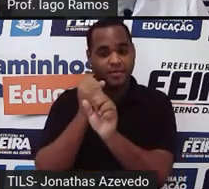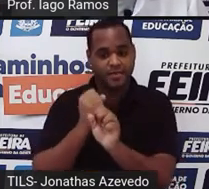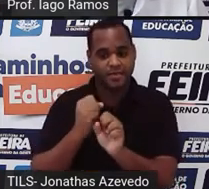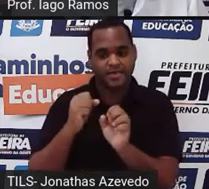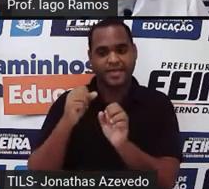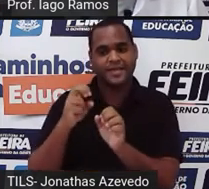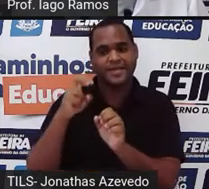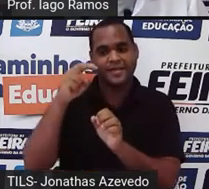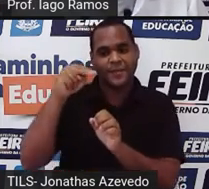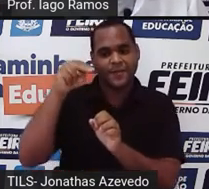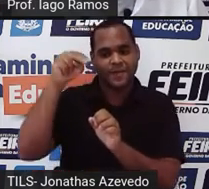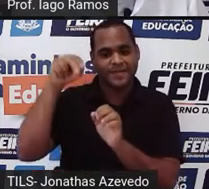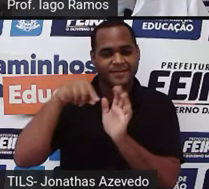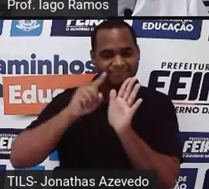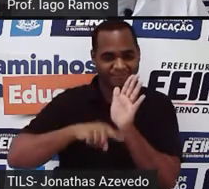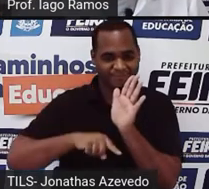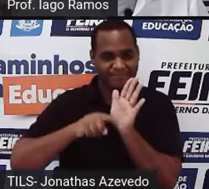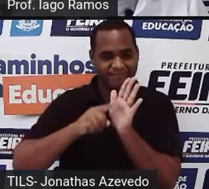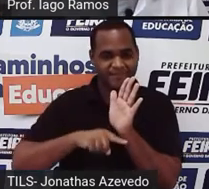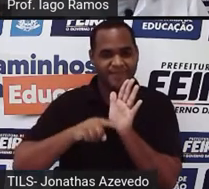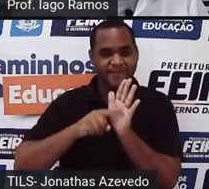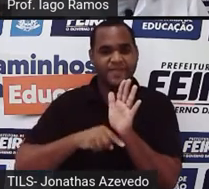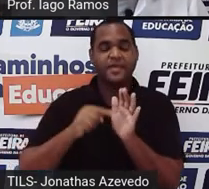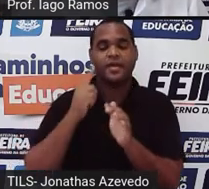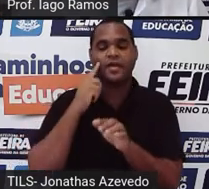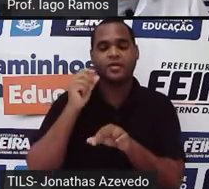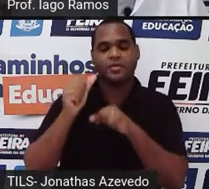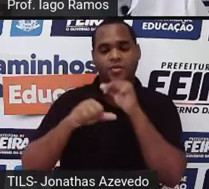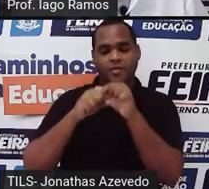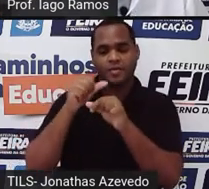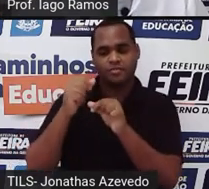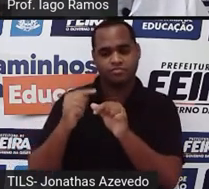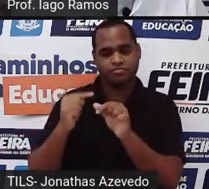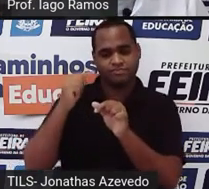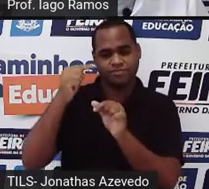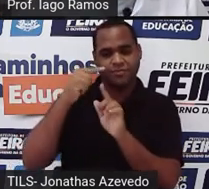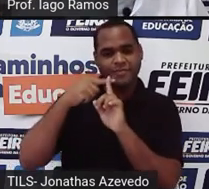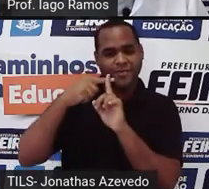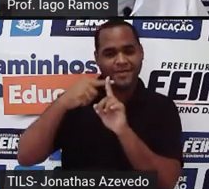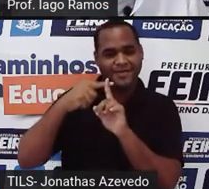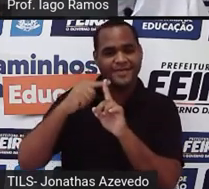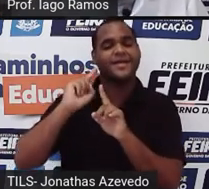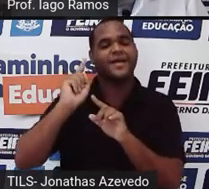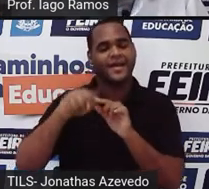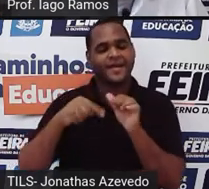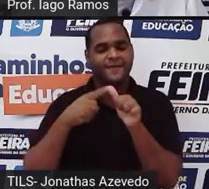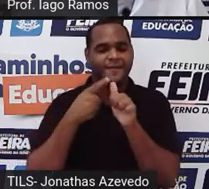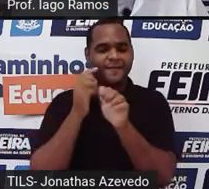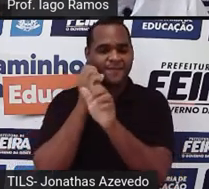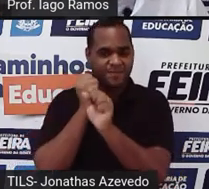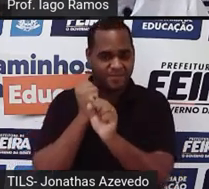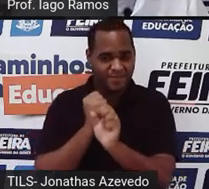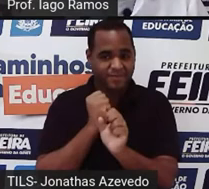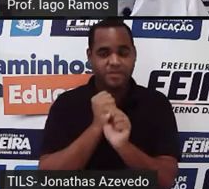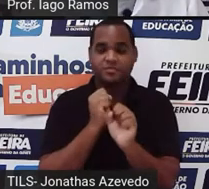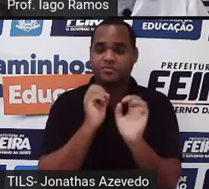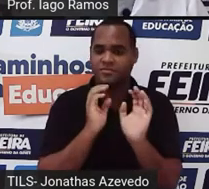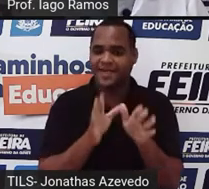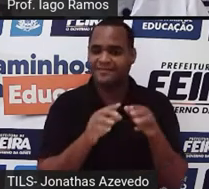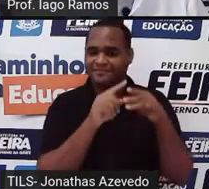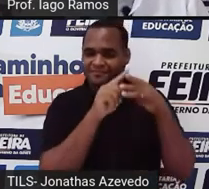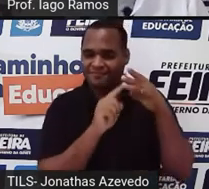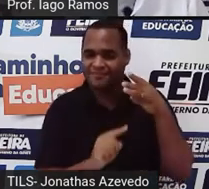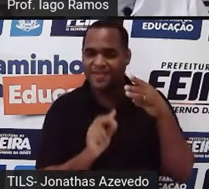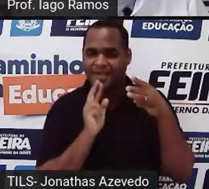gente inverte a base, eleva o expoente positivo e faz o cálculo da potência. Então, vimos esses três